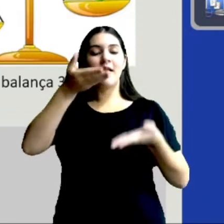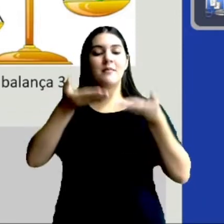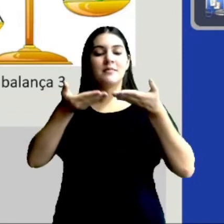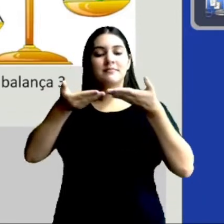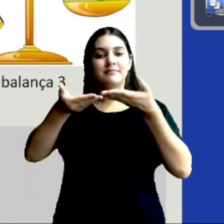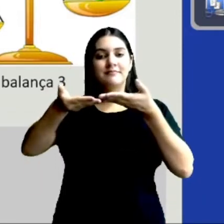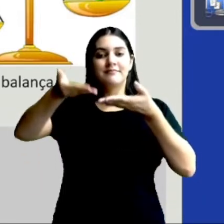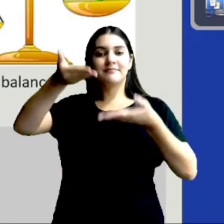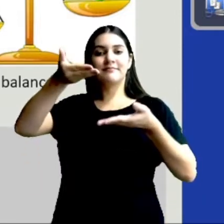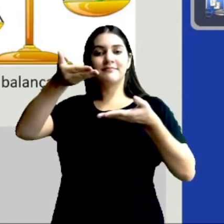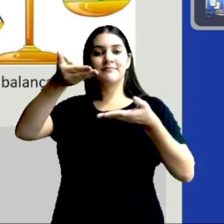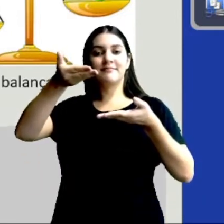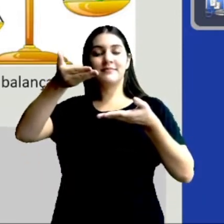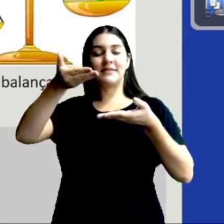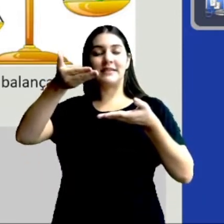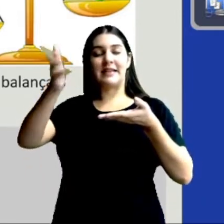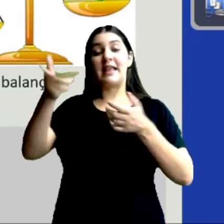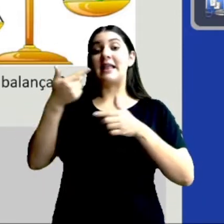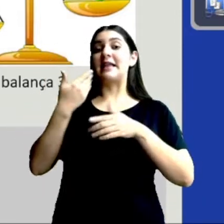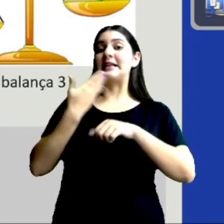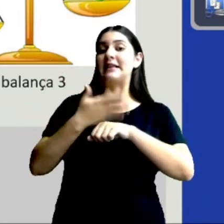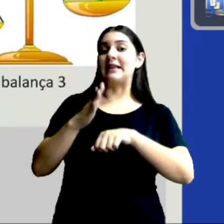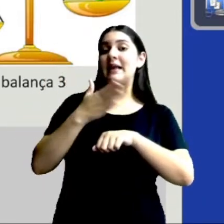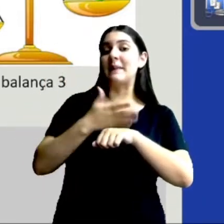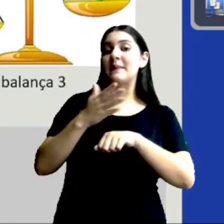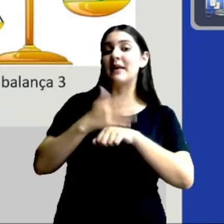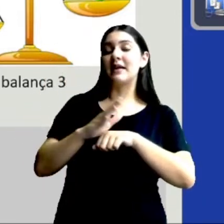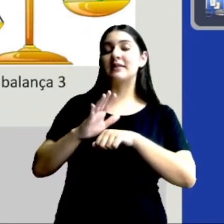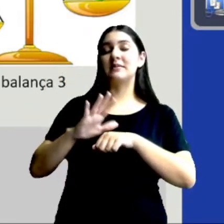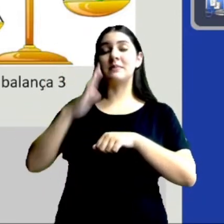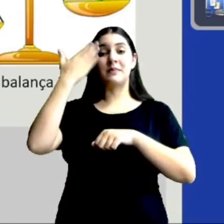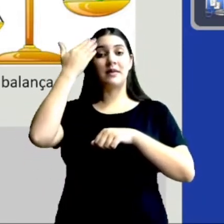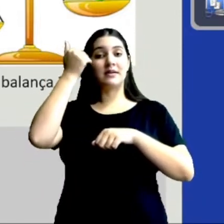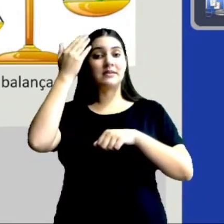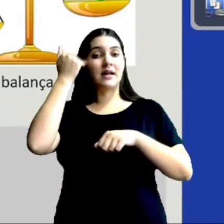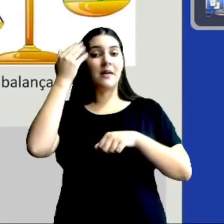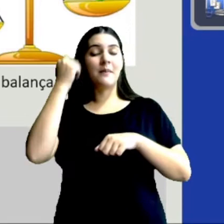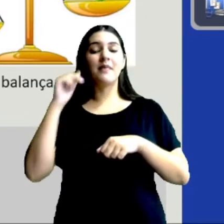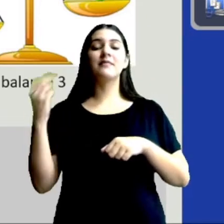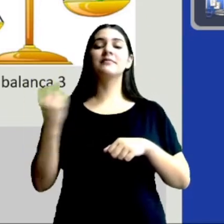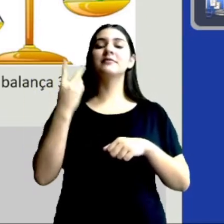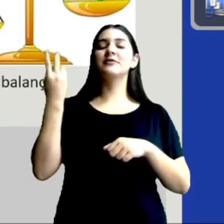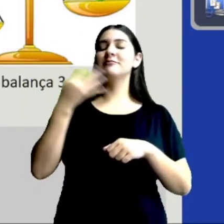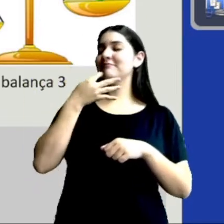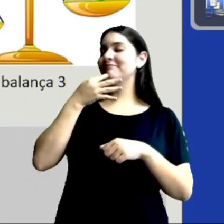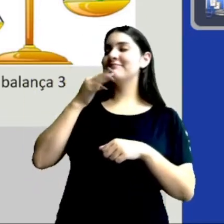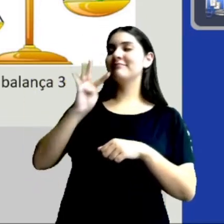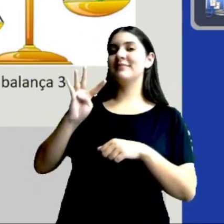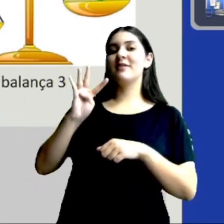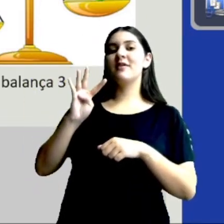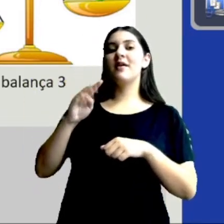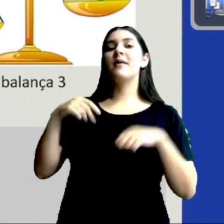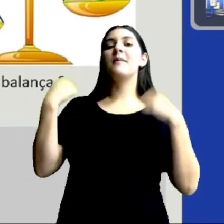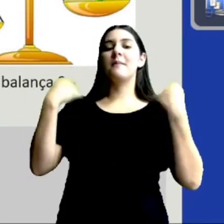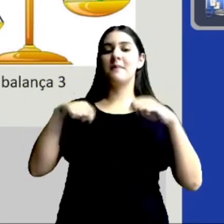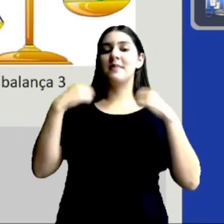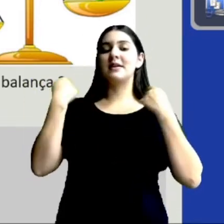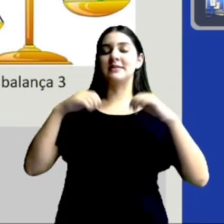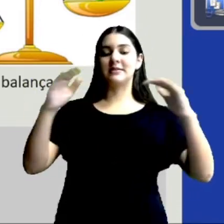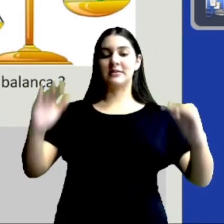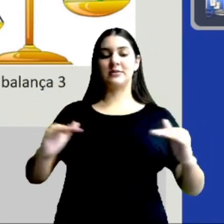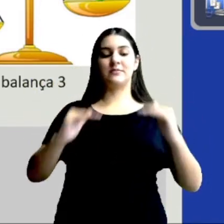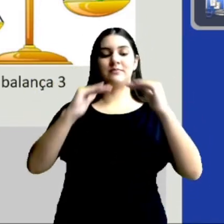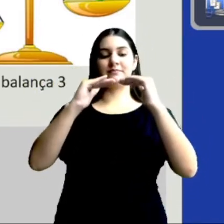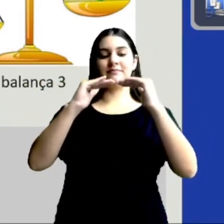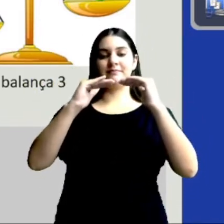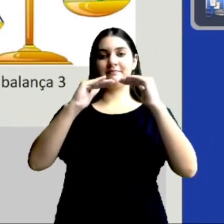está desequilibrada. E na prática, para descobrir valores desconhecidos, a balança tem que estar em equilíbrio.